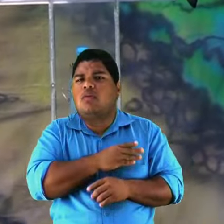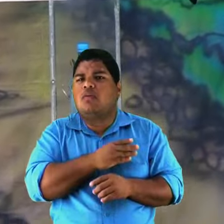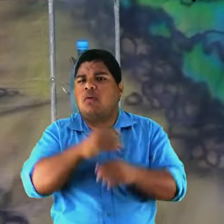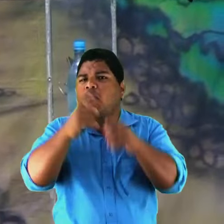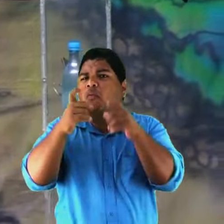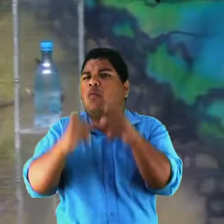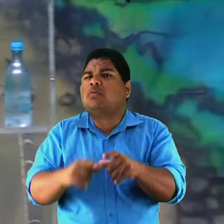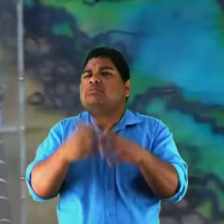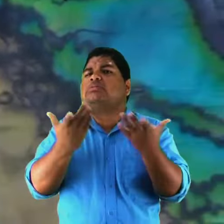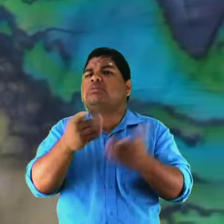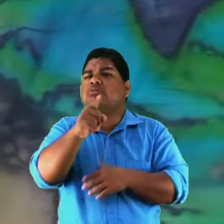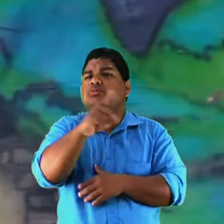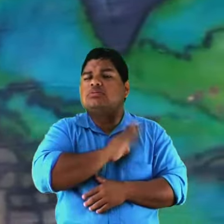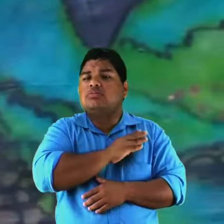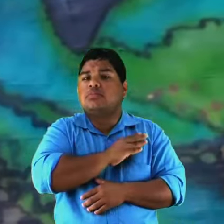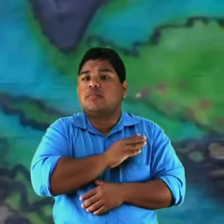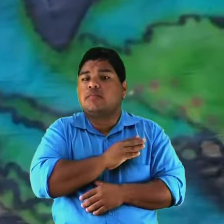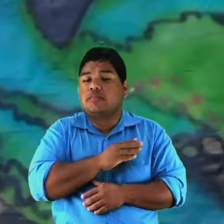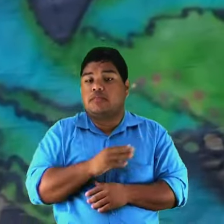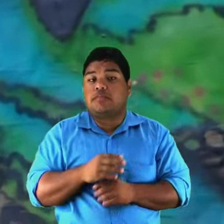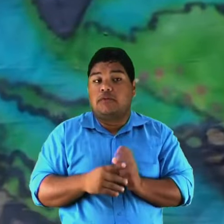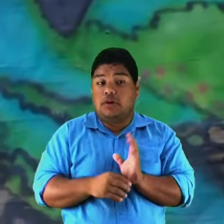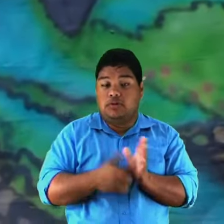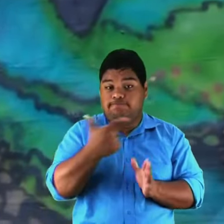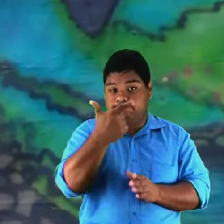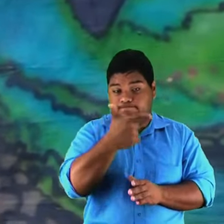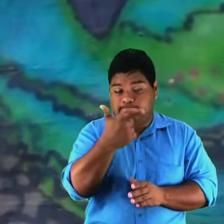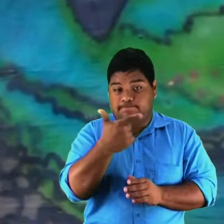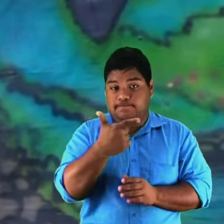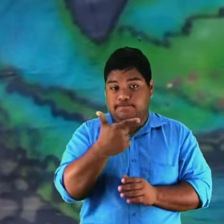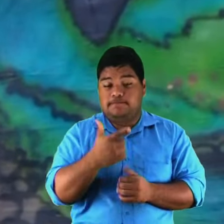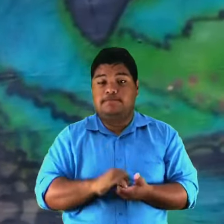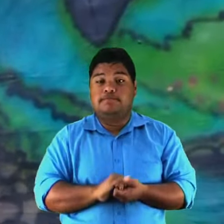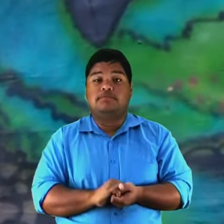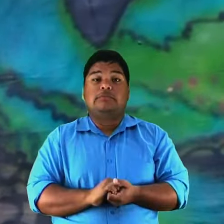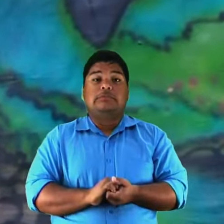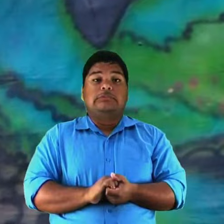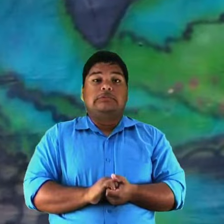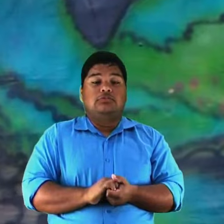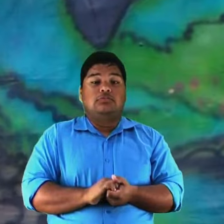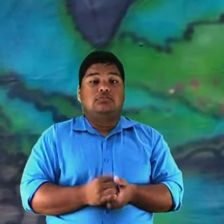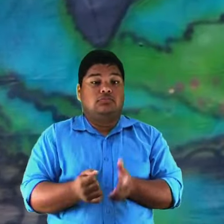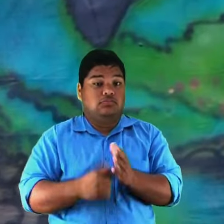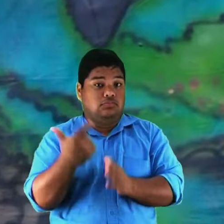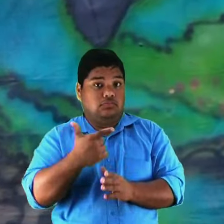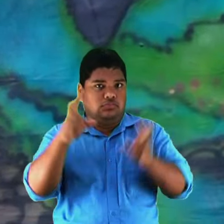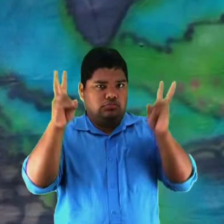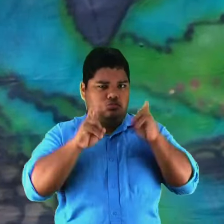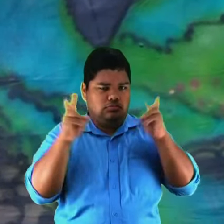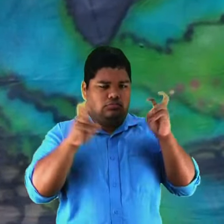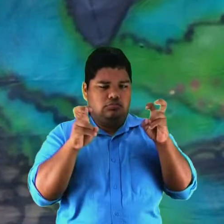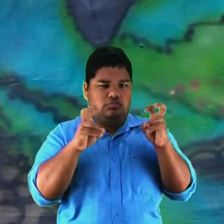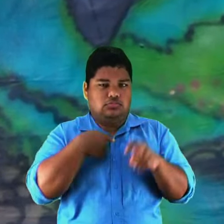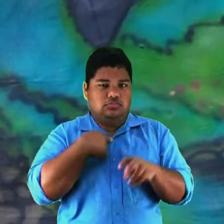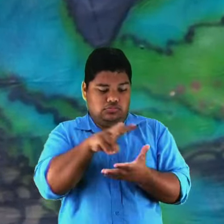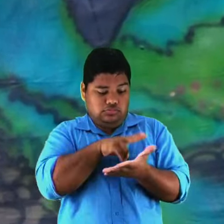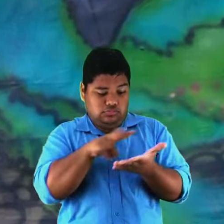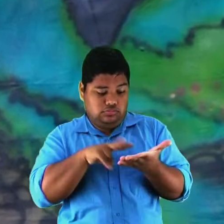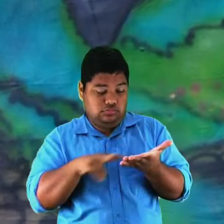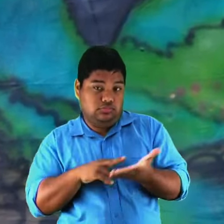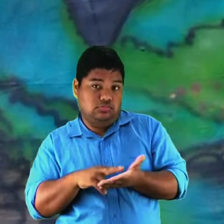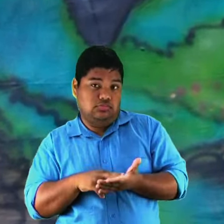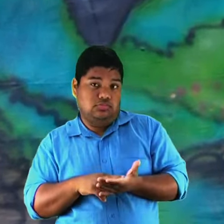segundo, que é a segunda afirmação que nós observamos, nessa segunda parte do trecho que eu li com você, também eu vou começar